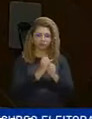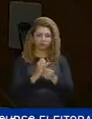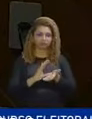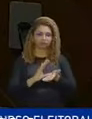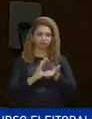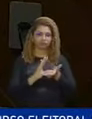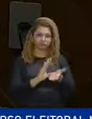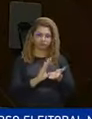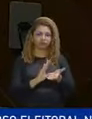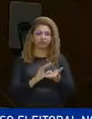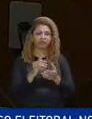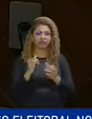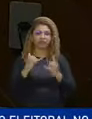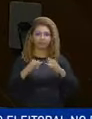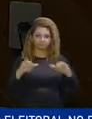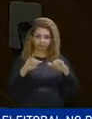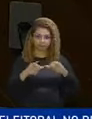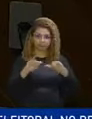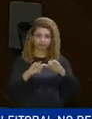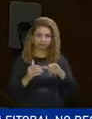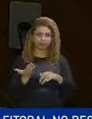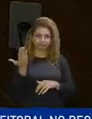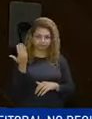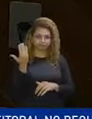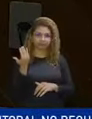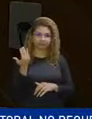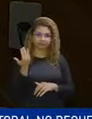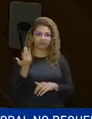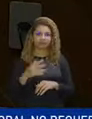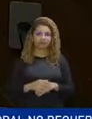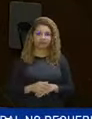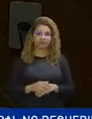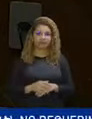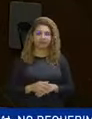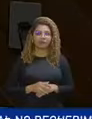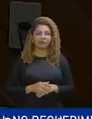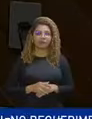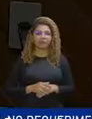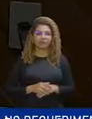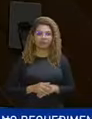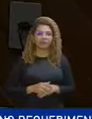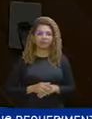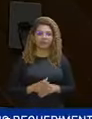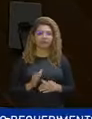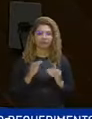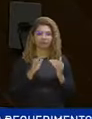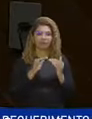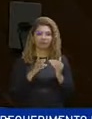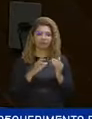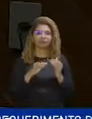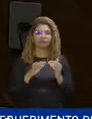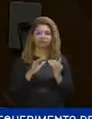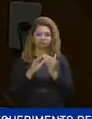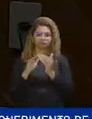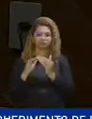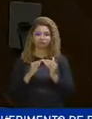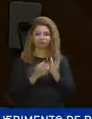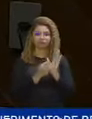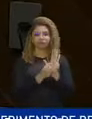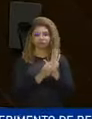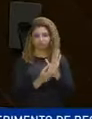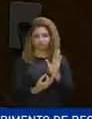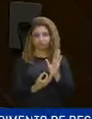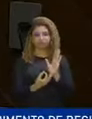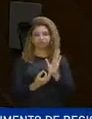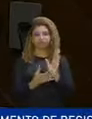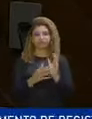a impossibilidade de obter a certidão de quitação eleitoral. Posto isso, em consonância com o parecer do órgão ministerial, voto pelo